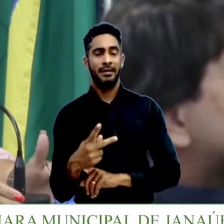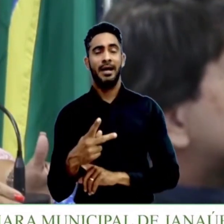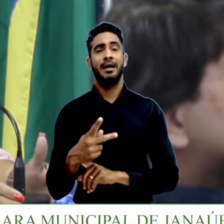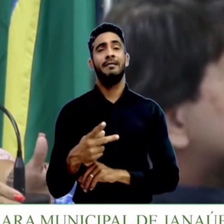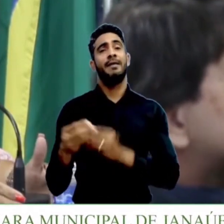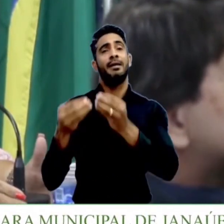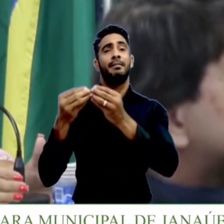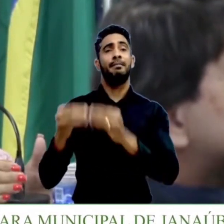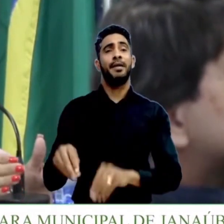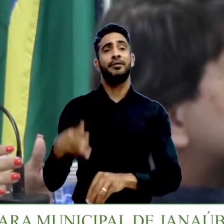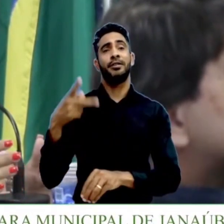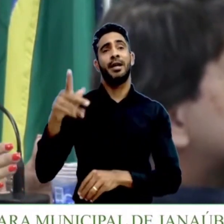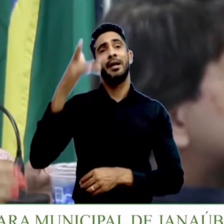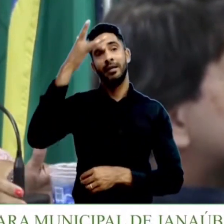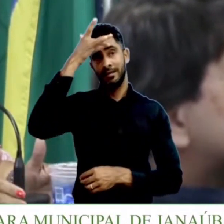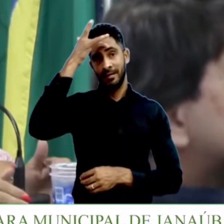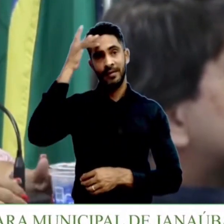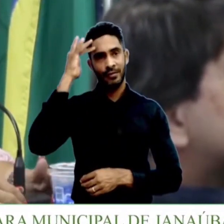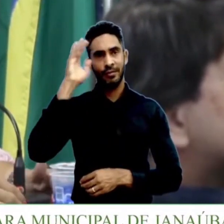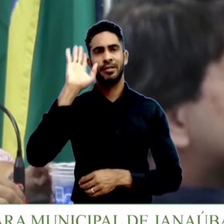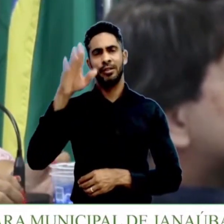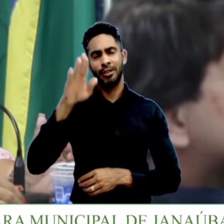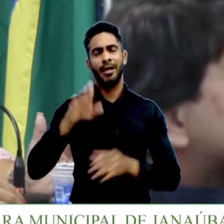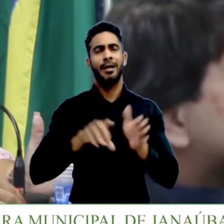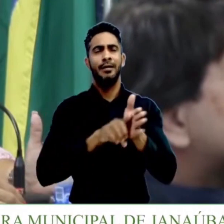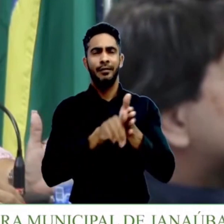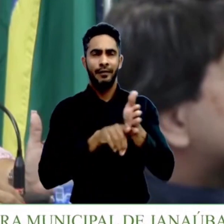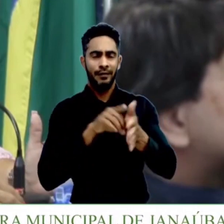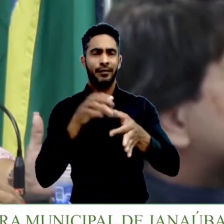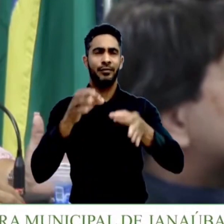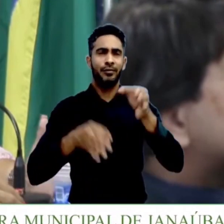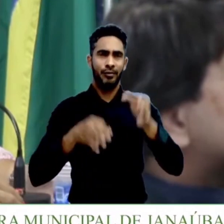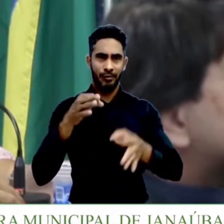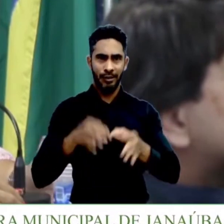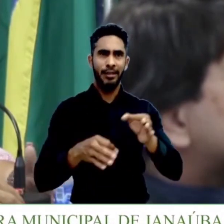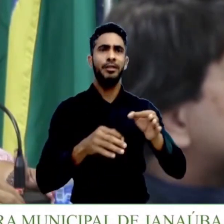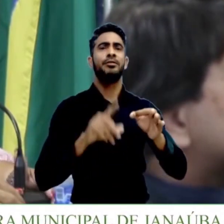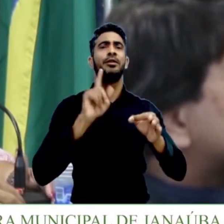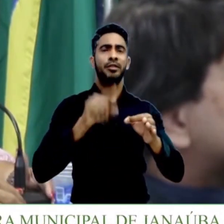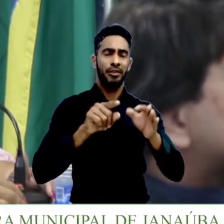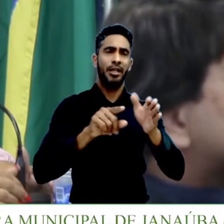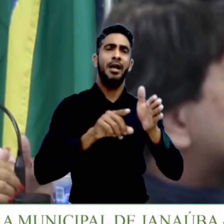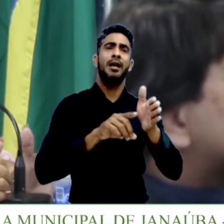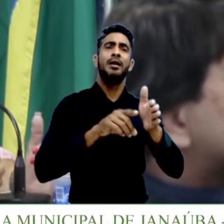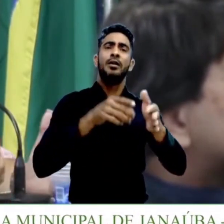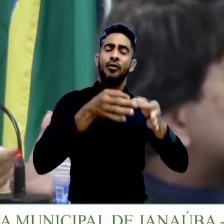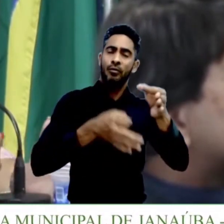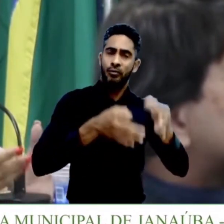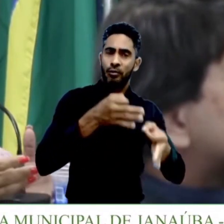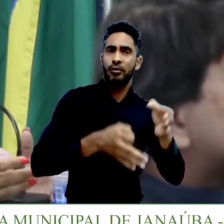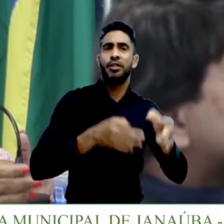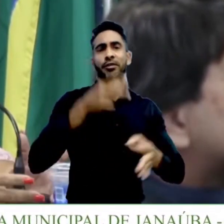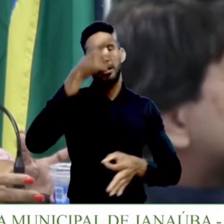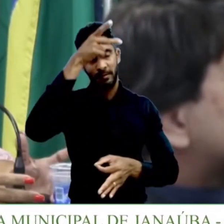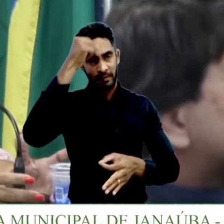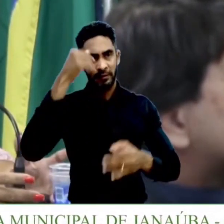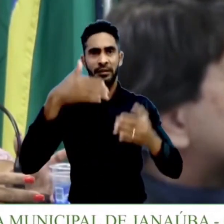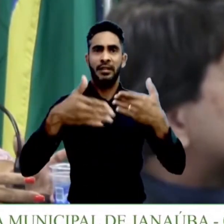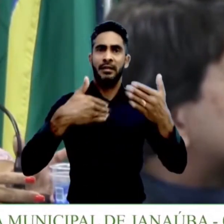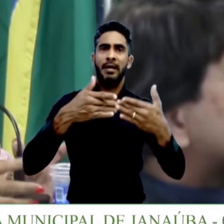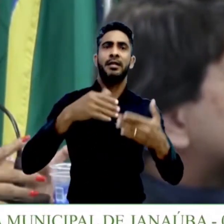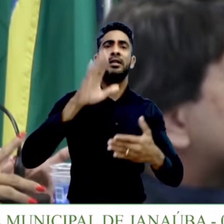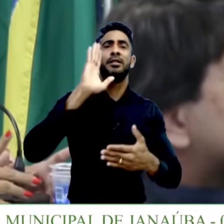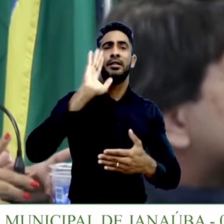vai prejudicar. Já consultei jurídico, já levei isso aí para o jurídico da prefeitura e já comecei a debater. Por